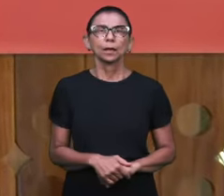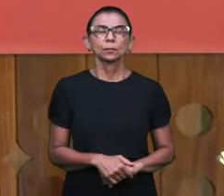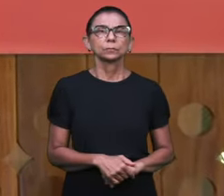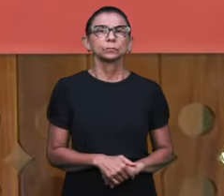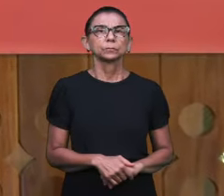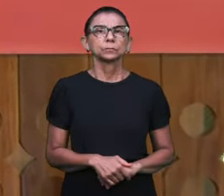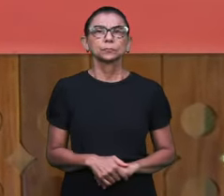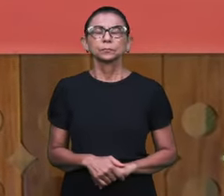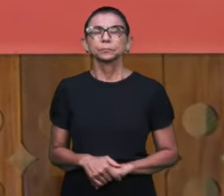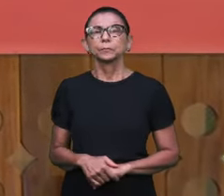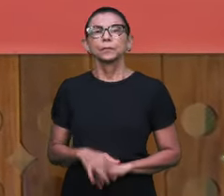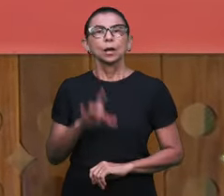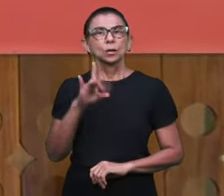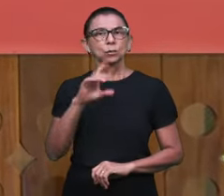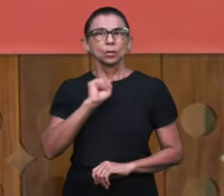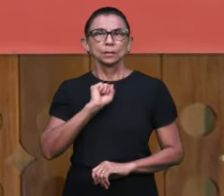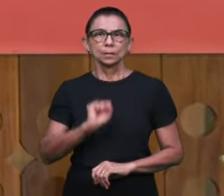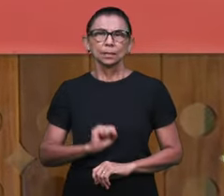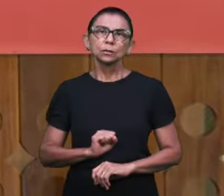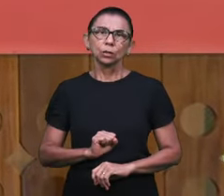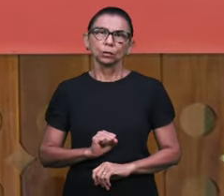fazia, a não ser o sacerdote.